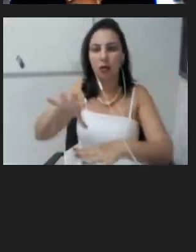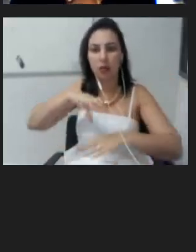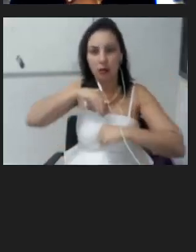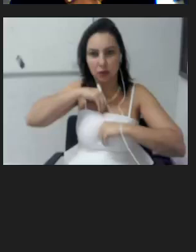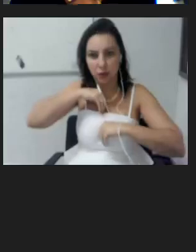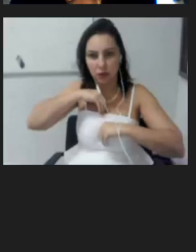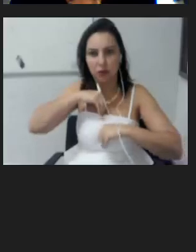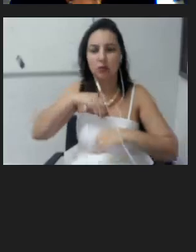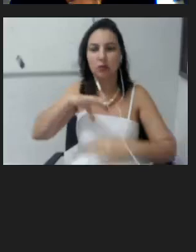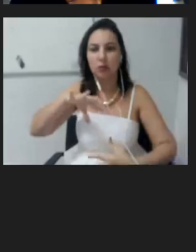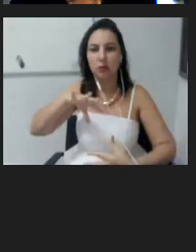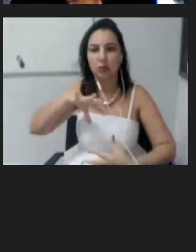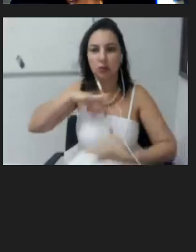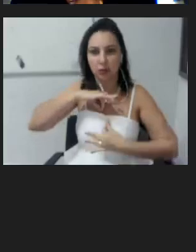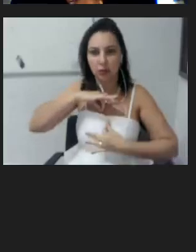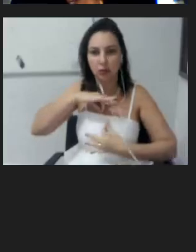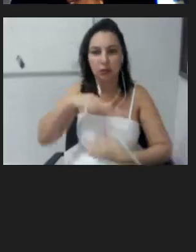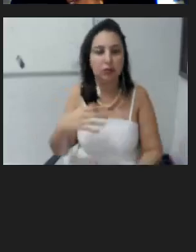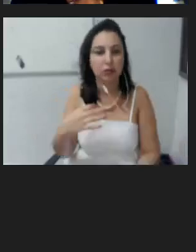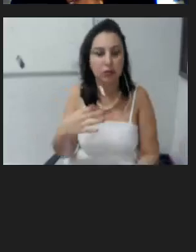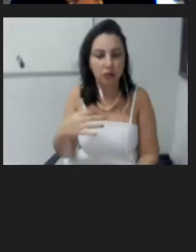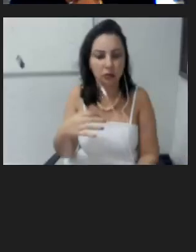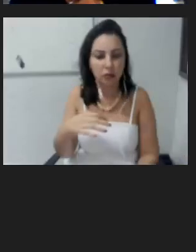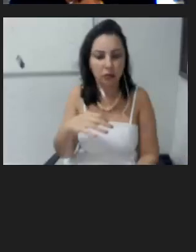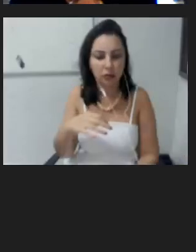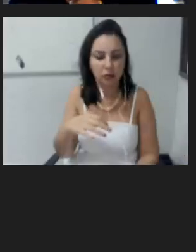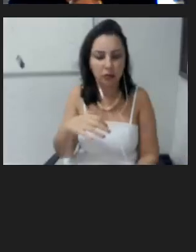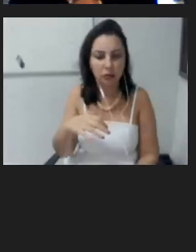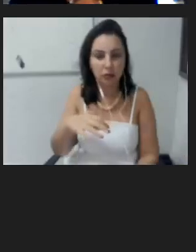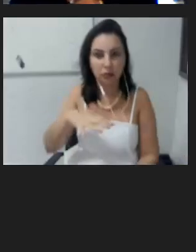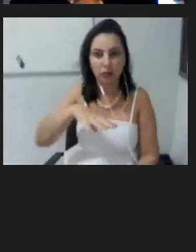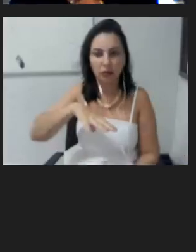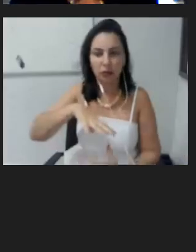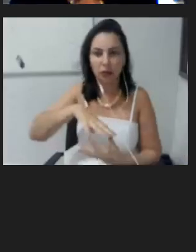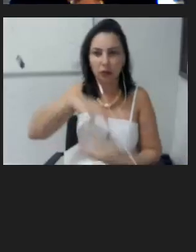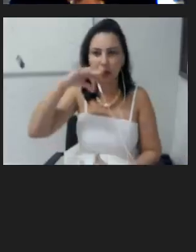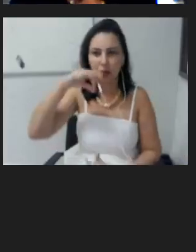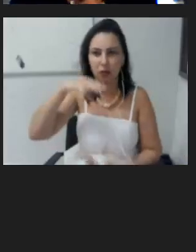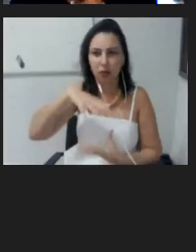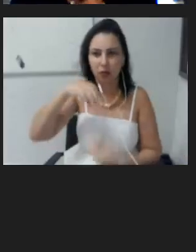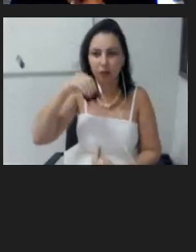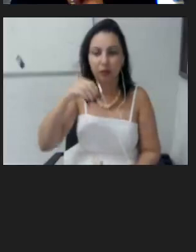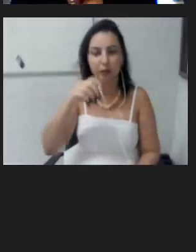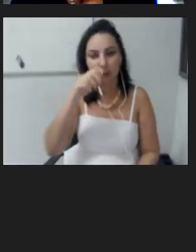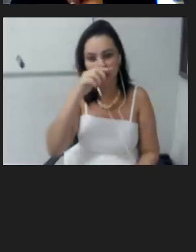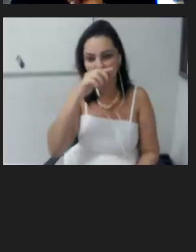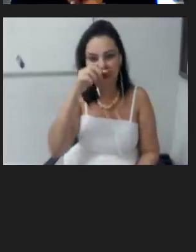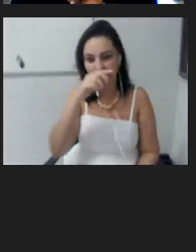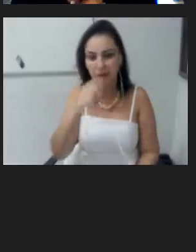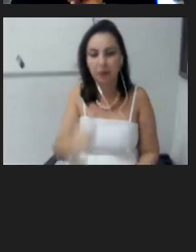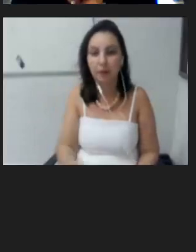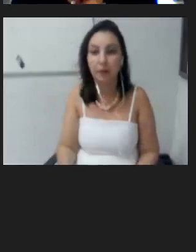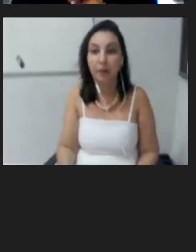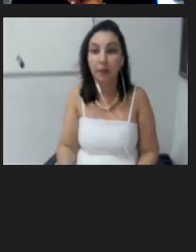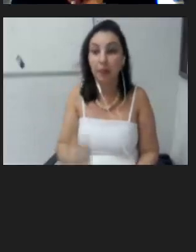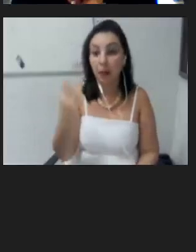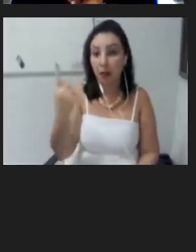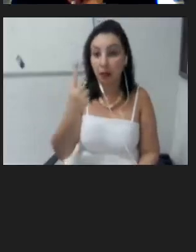Entendi. Ó, a primeira pergunta, a gente pode responder com sim e não.